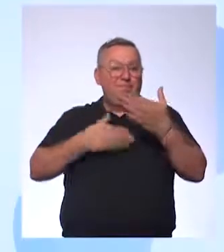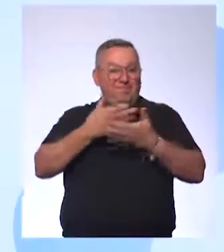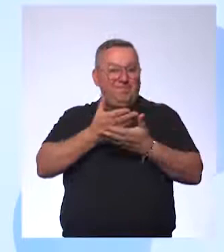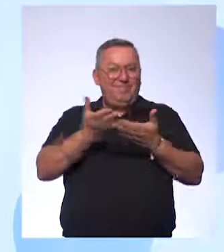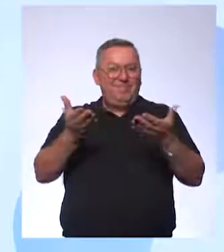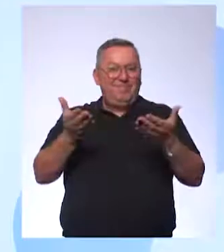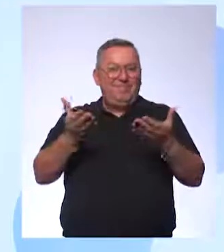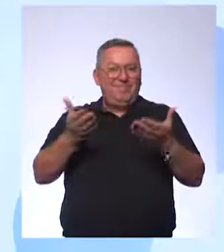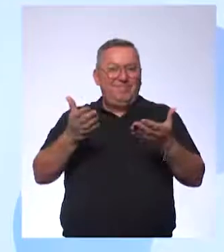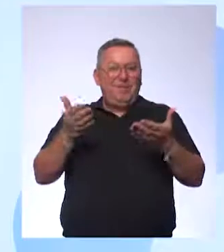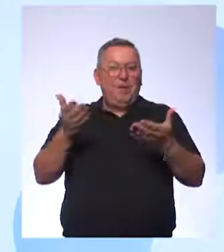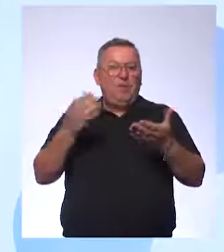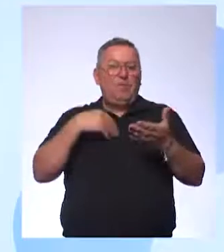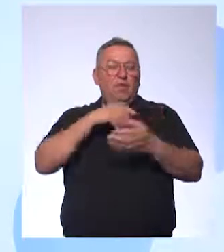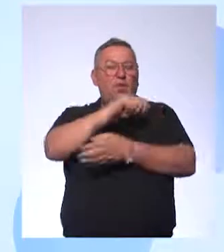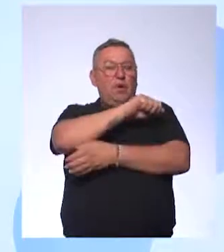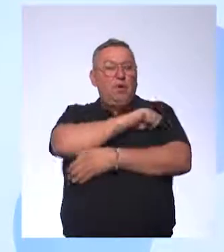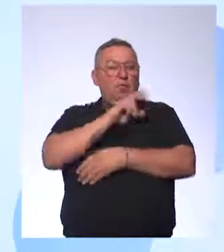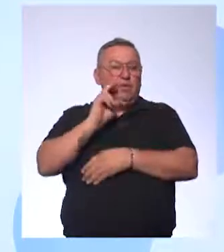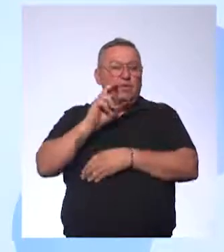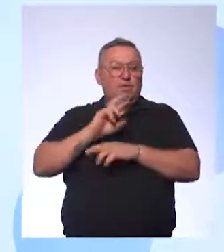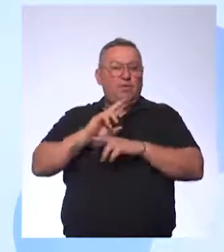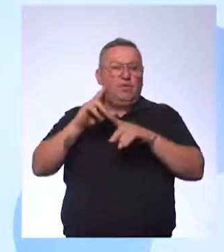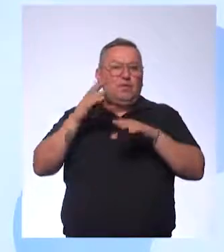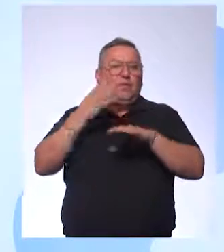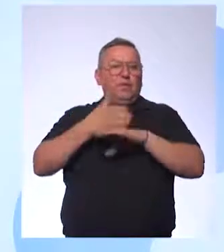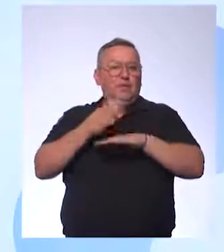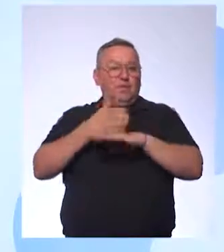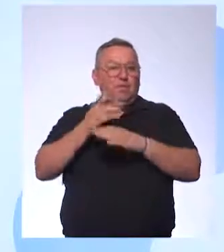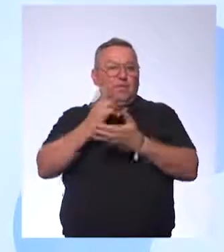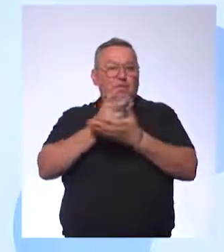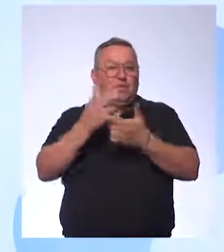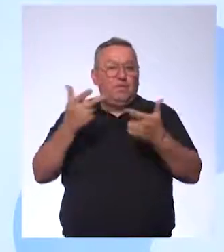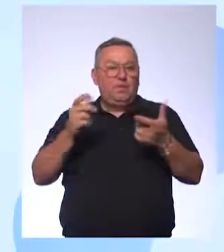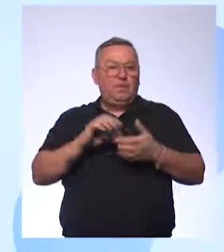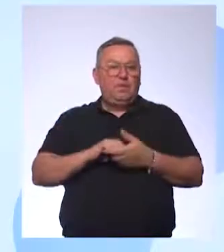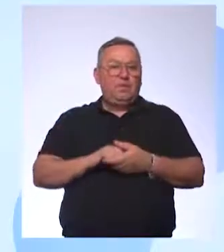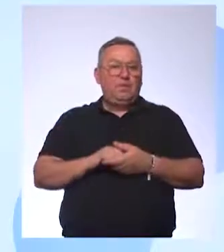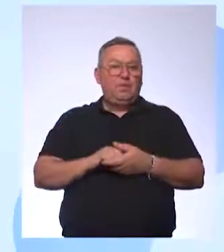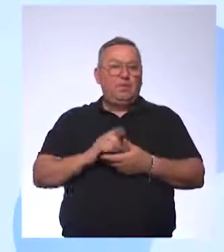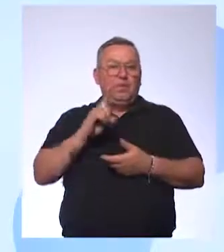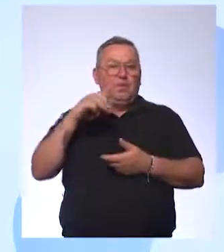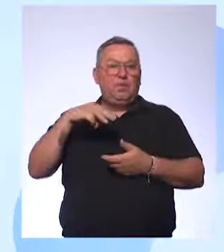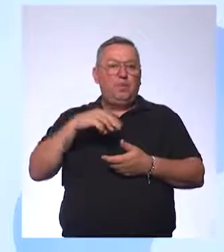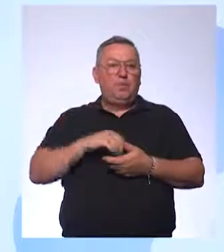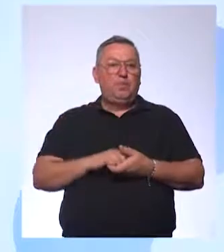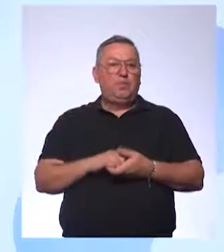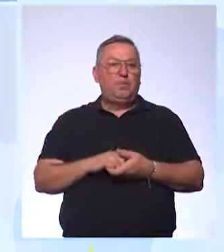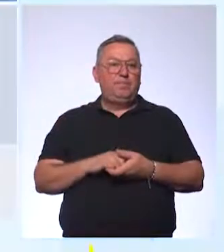comentário, ok? Era só para o aluno diferenciar um pouco aí o exercício, mas é a mesma coisa. Então, um minutinho.